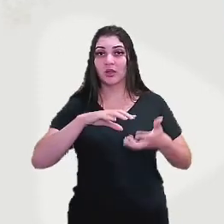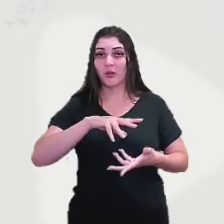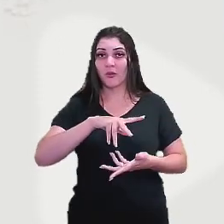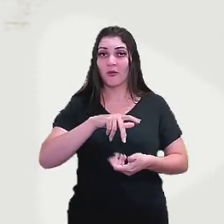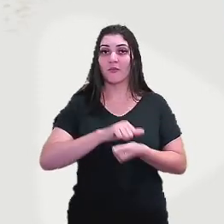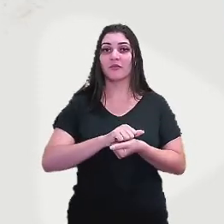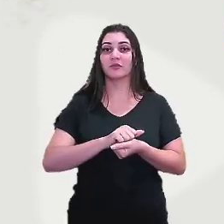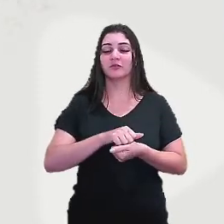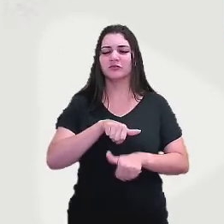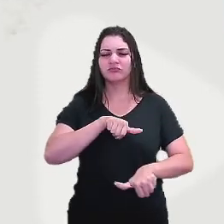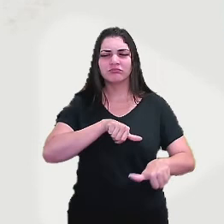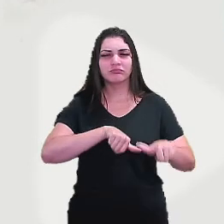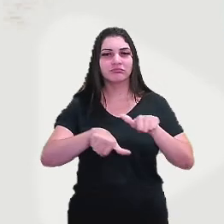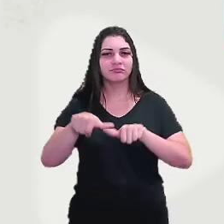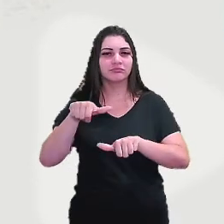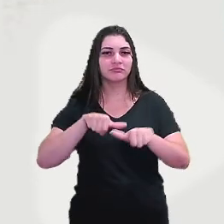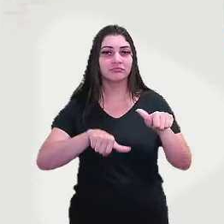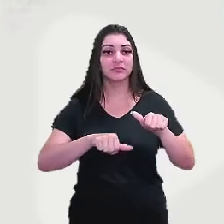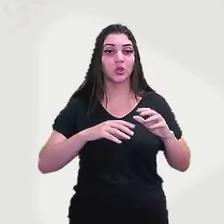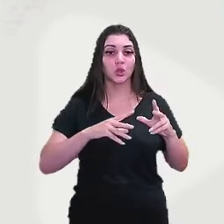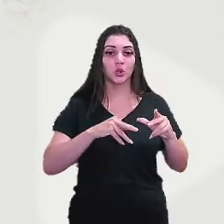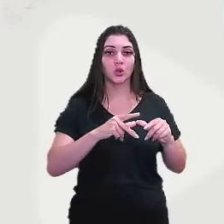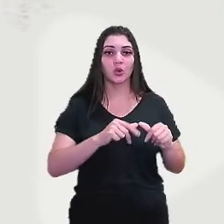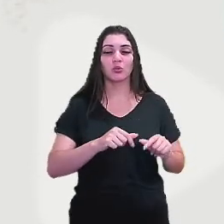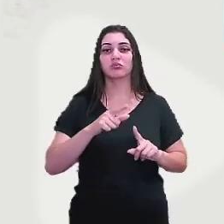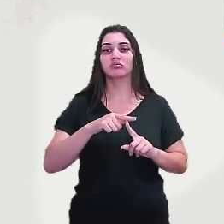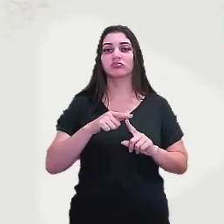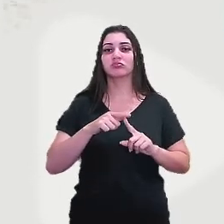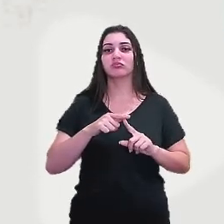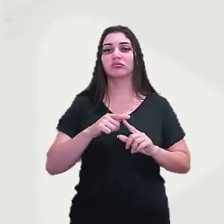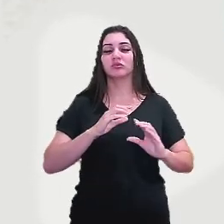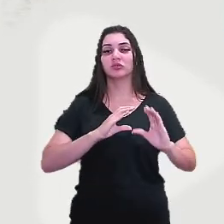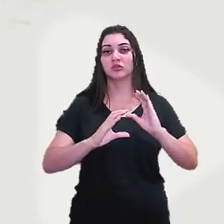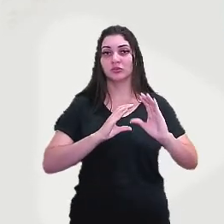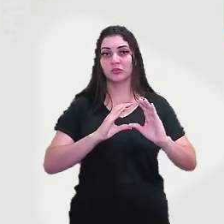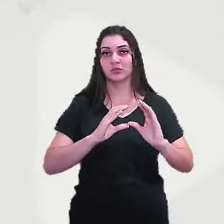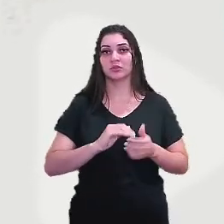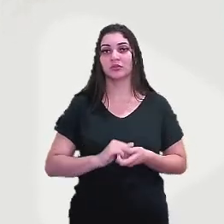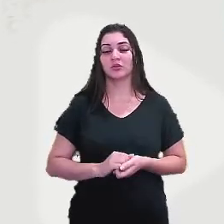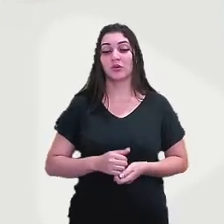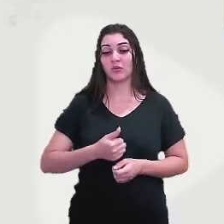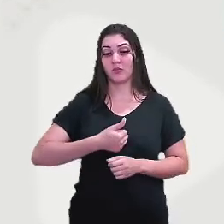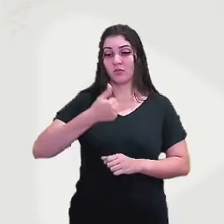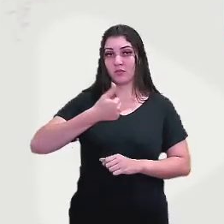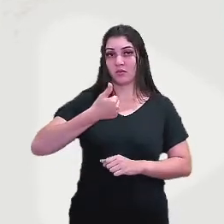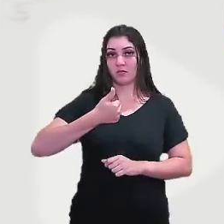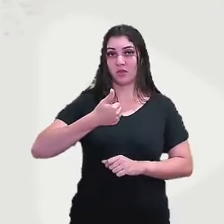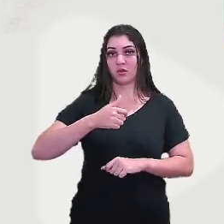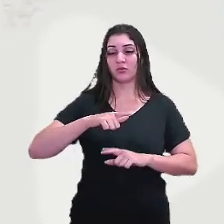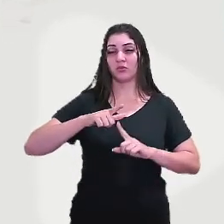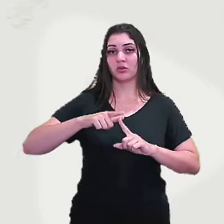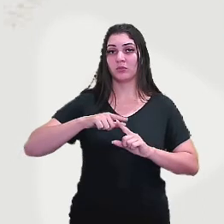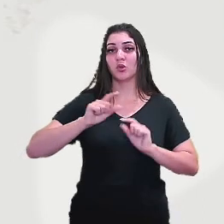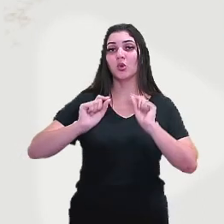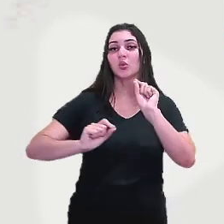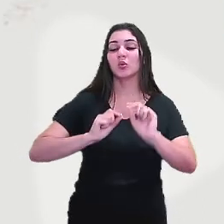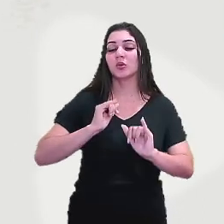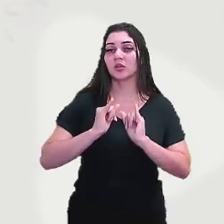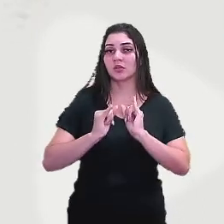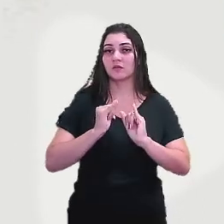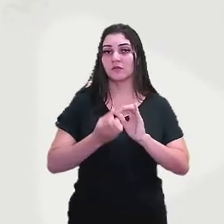que transformou todos os meios de comunicação. O primeiro protótipo do que seria a internet foi criado na década